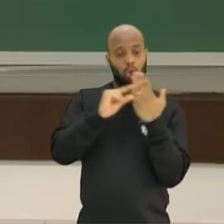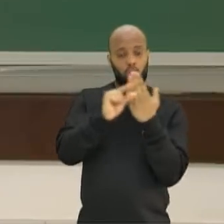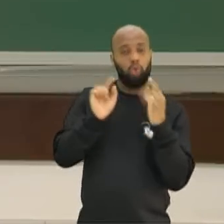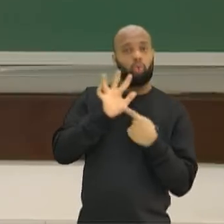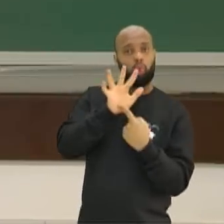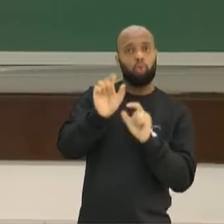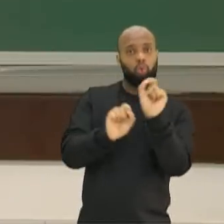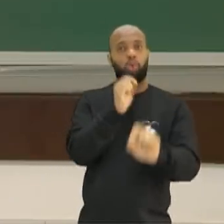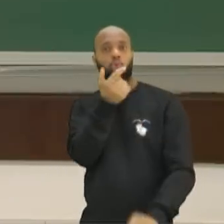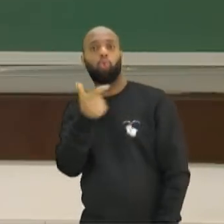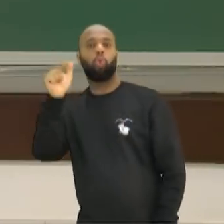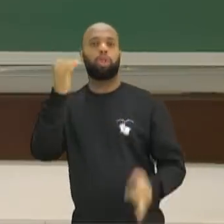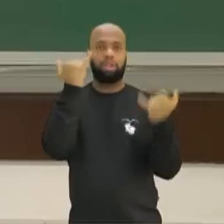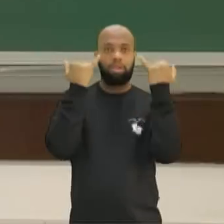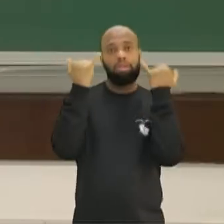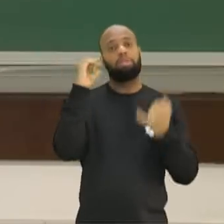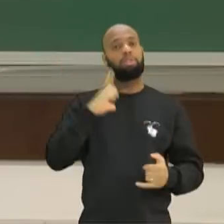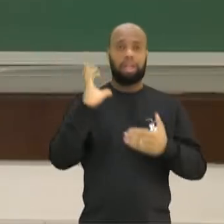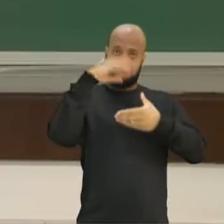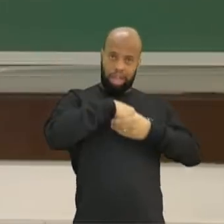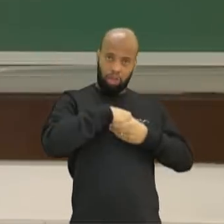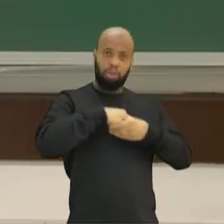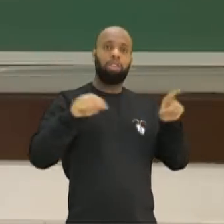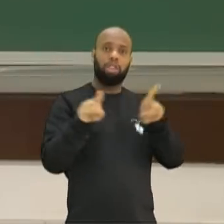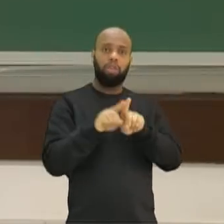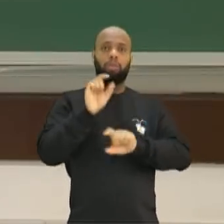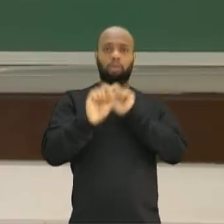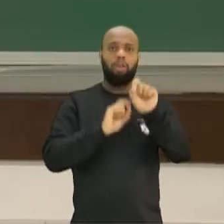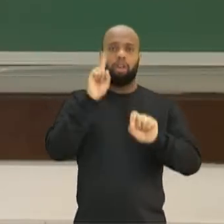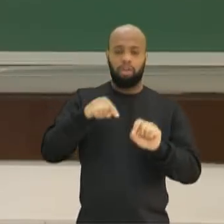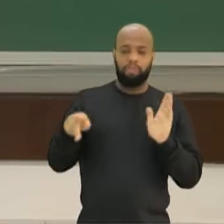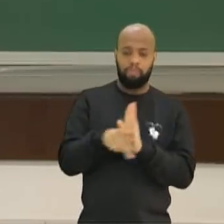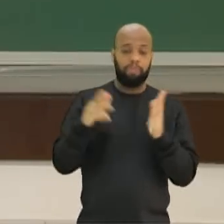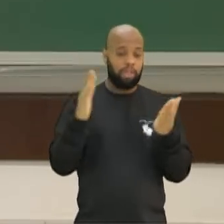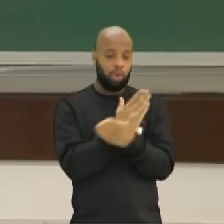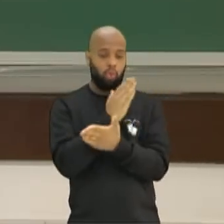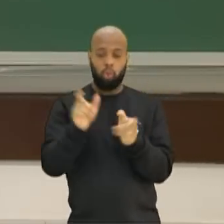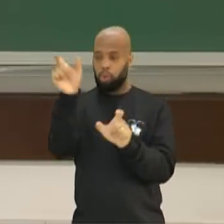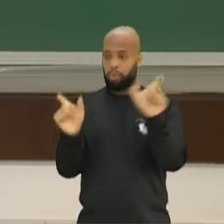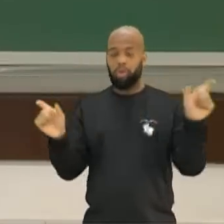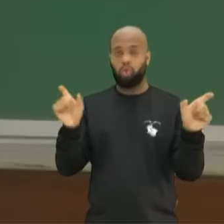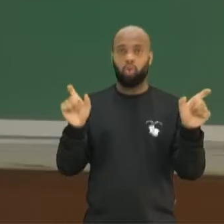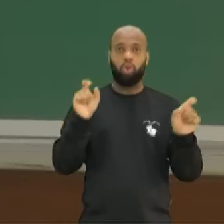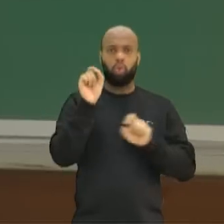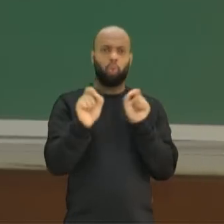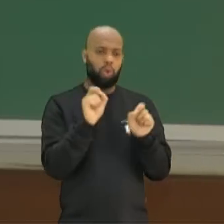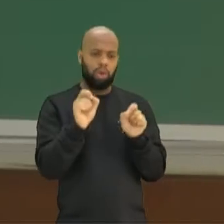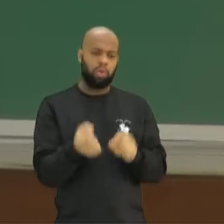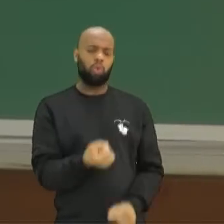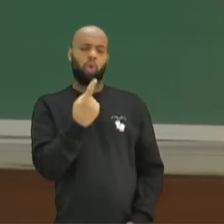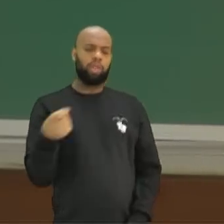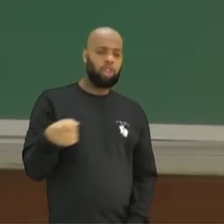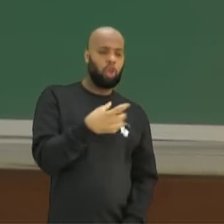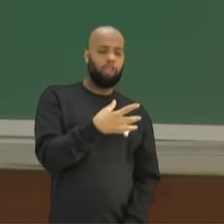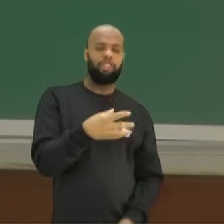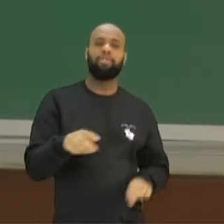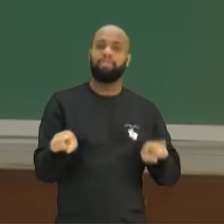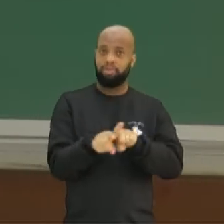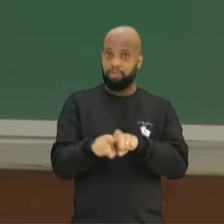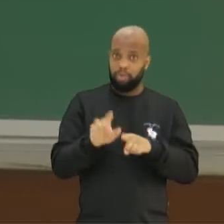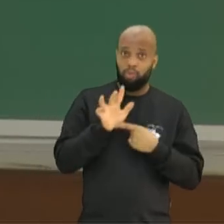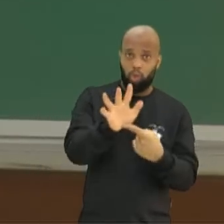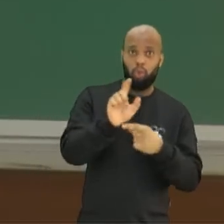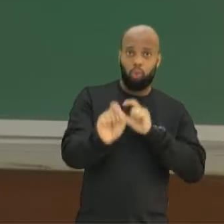também outras informações, e informações que para algumas pessoas até sejam novas. E também